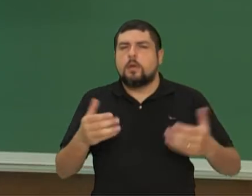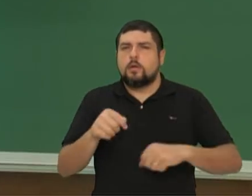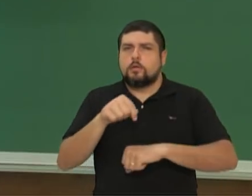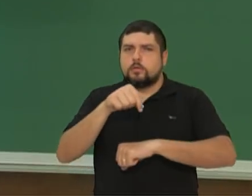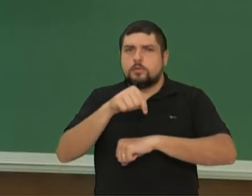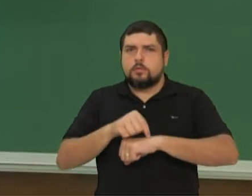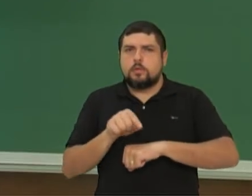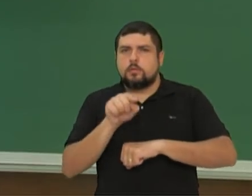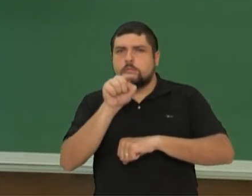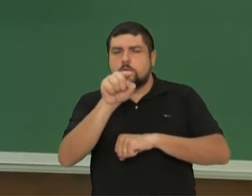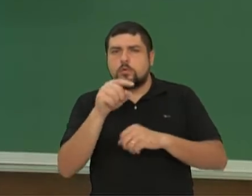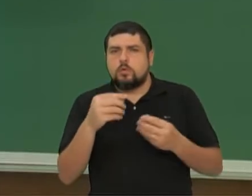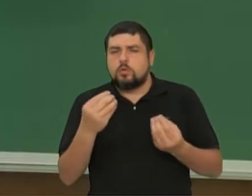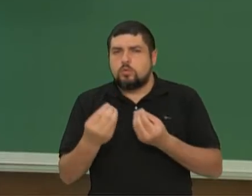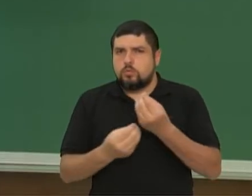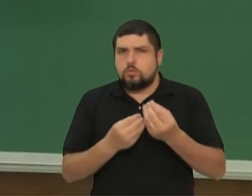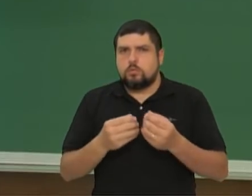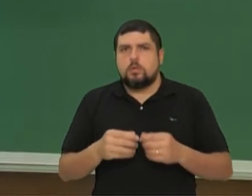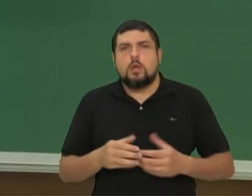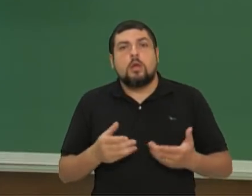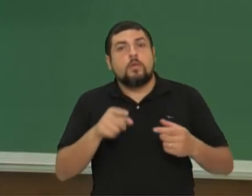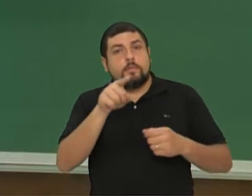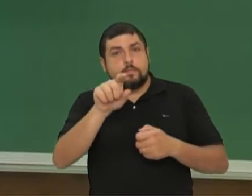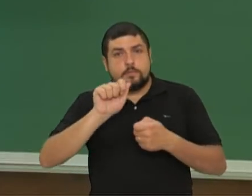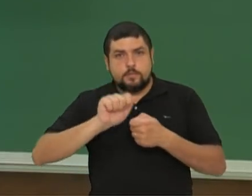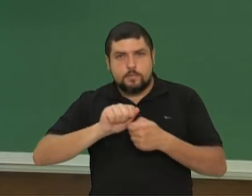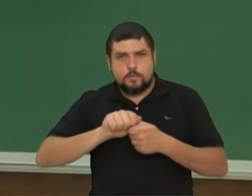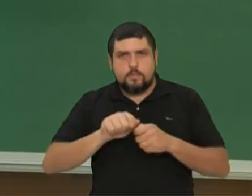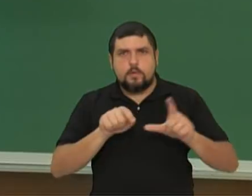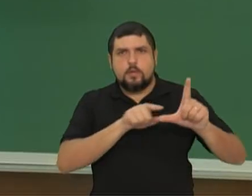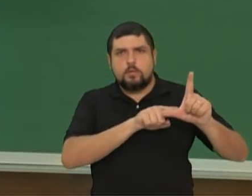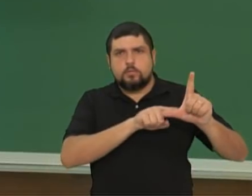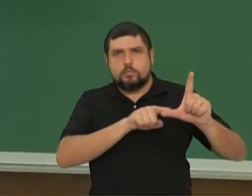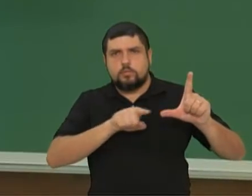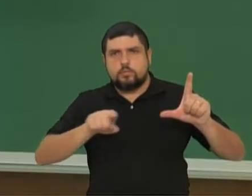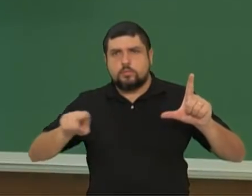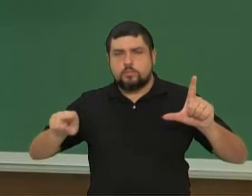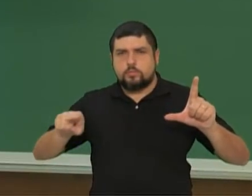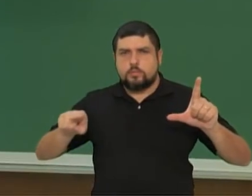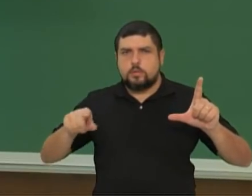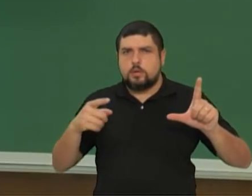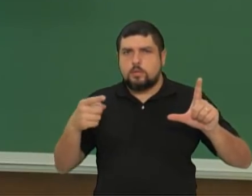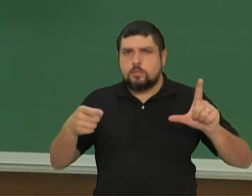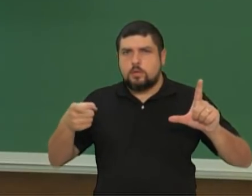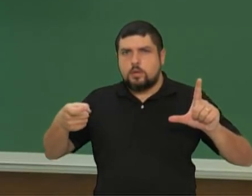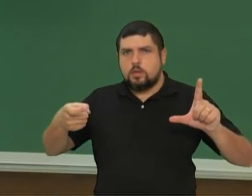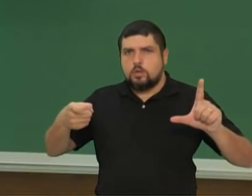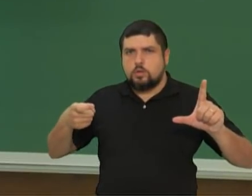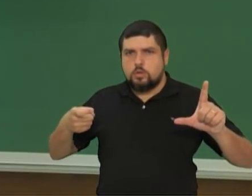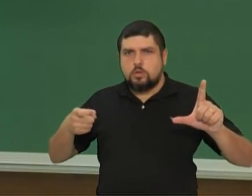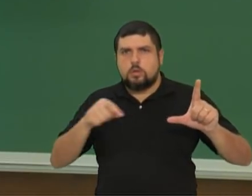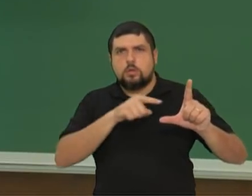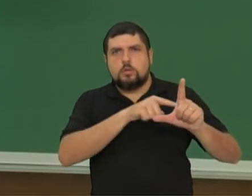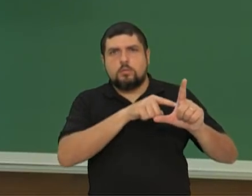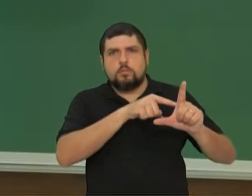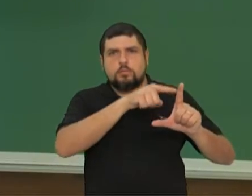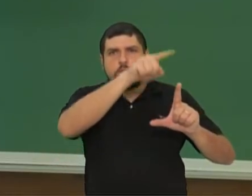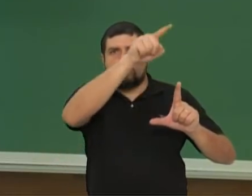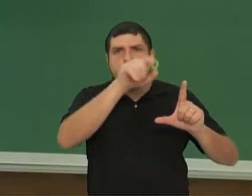minutinhos. Então desenha lá o eixo horizontal, x, o eixo vertical,